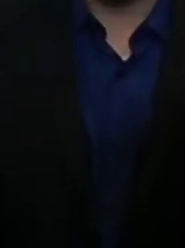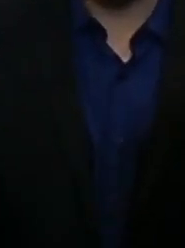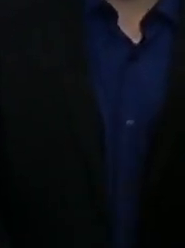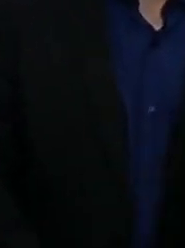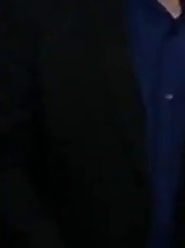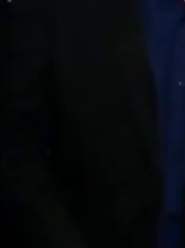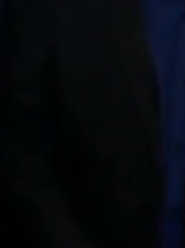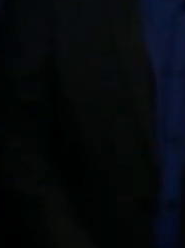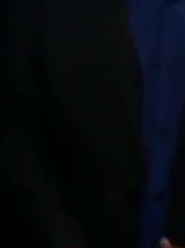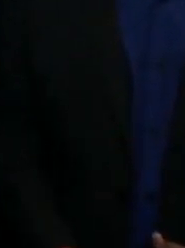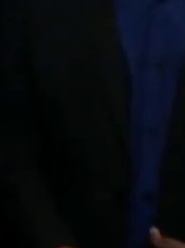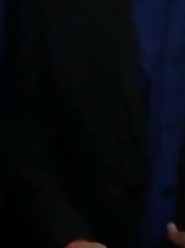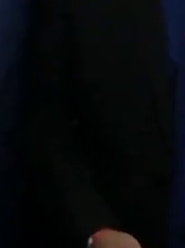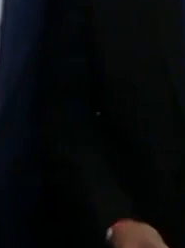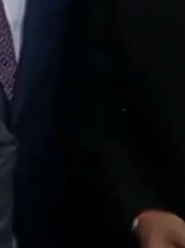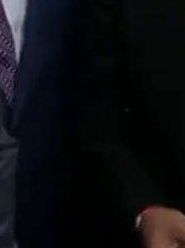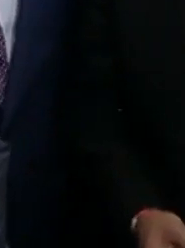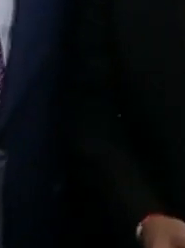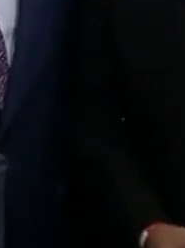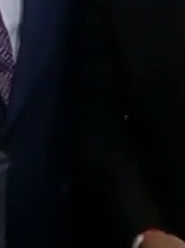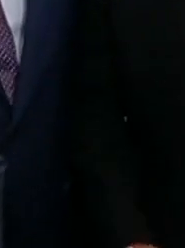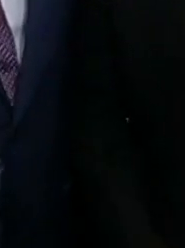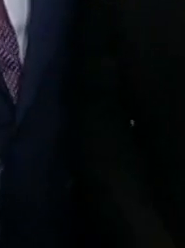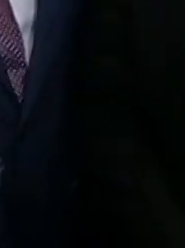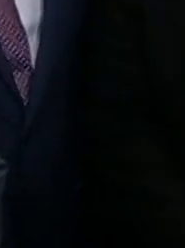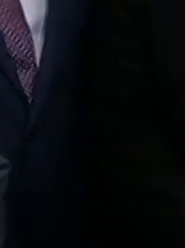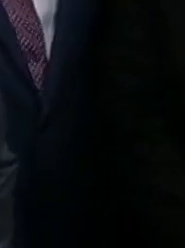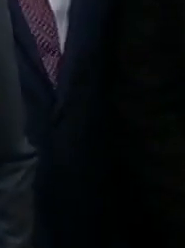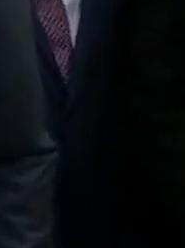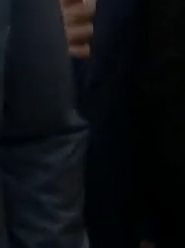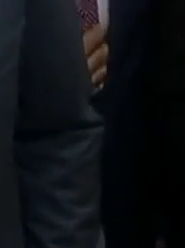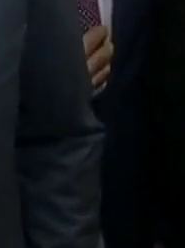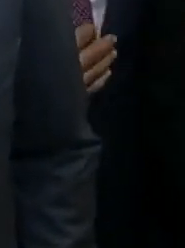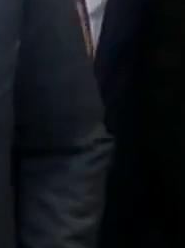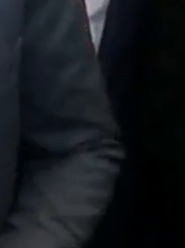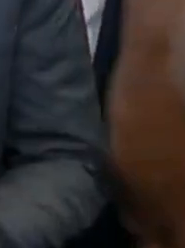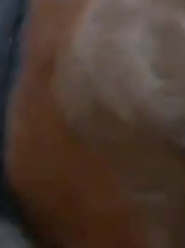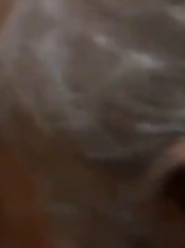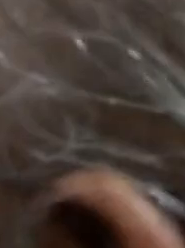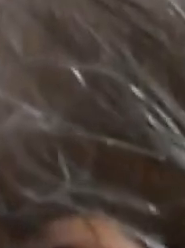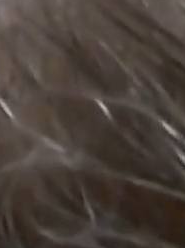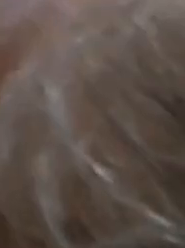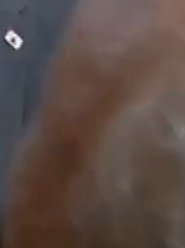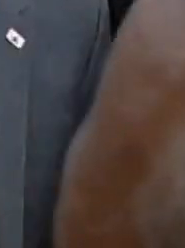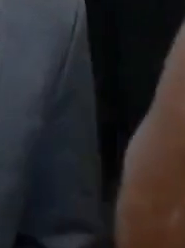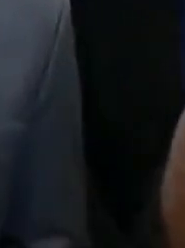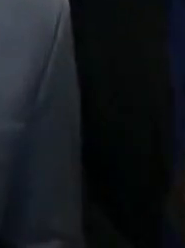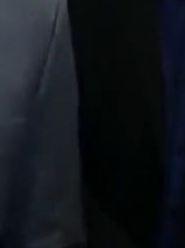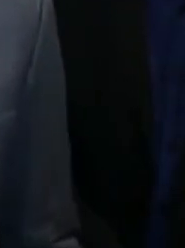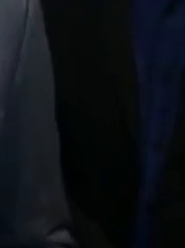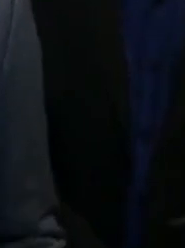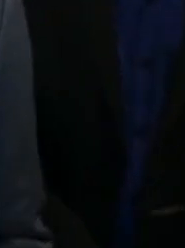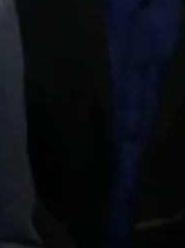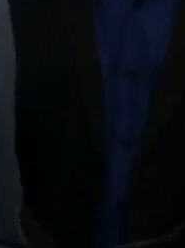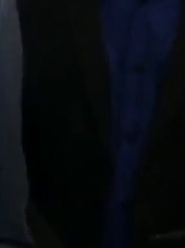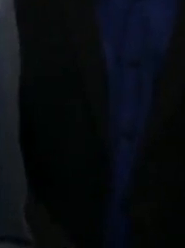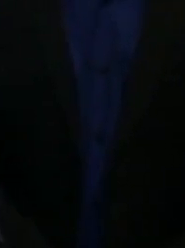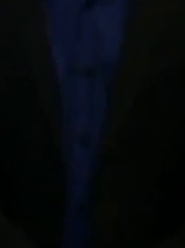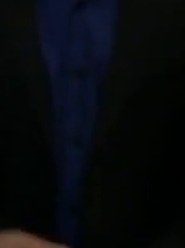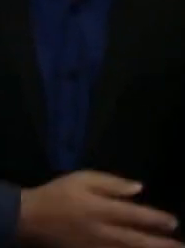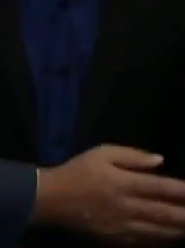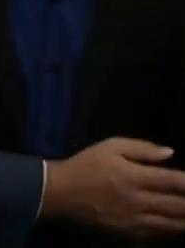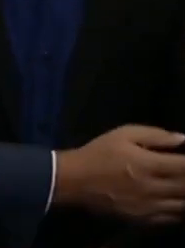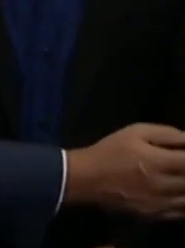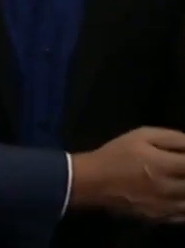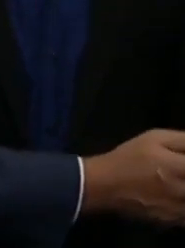governador Romeu Zema. Heitor, você tem mais informações? Joanita, Romeu Zema está aqui chegando no Salão Nobre. Vamos tentar dar uma